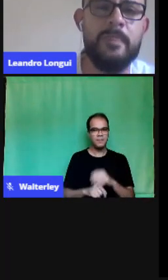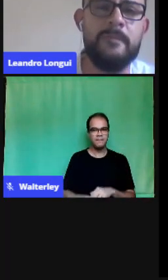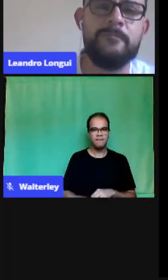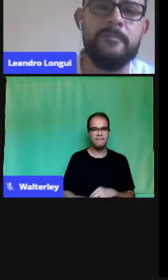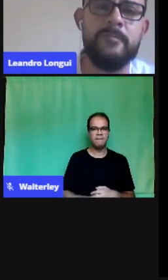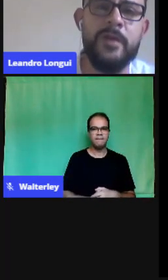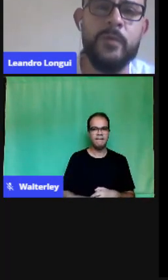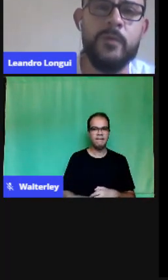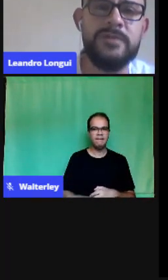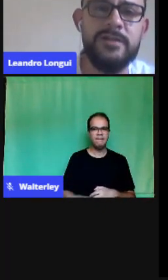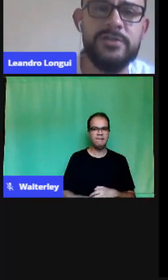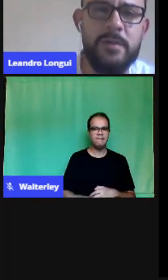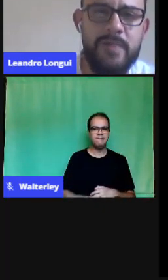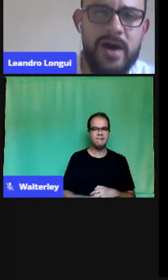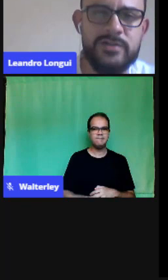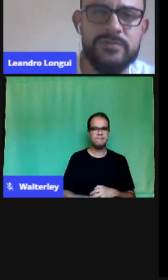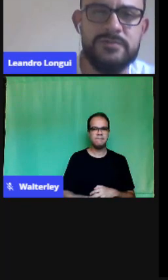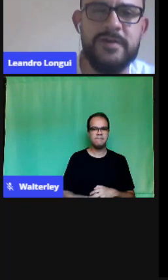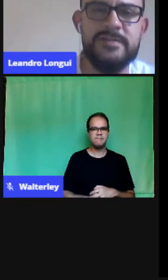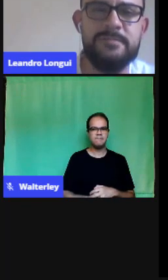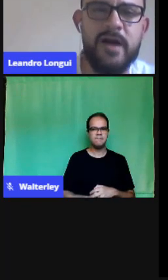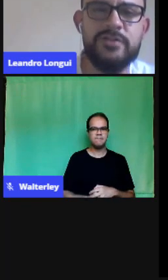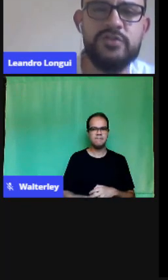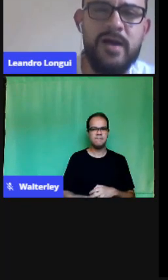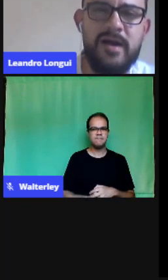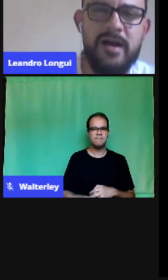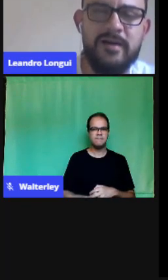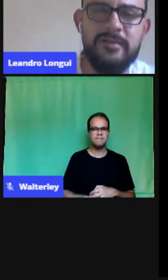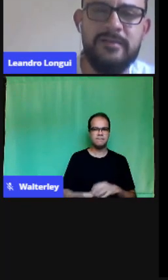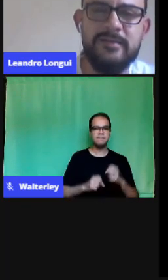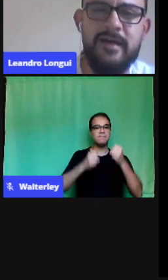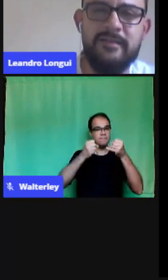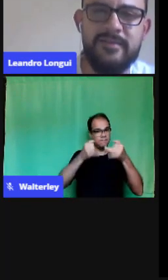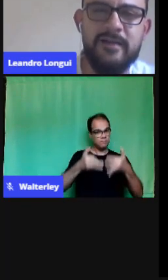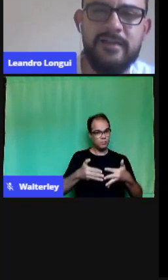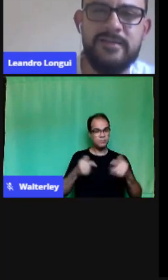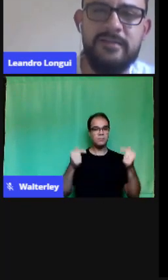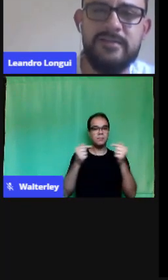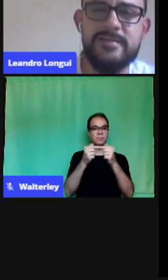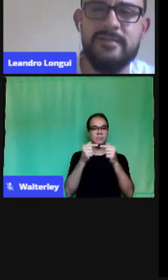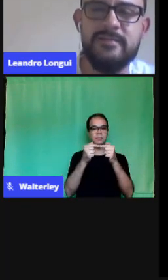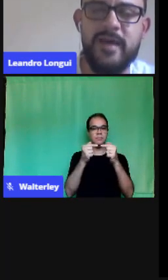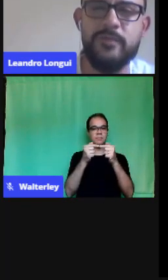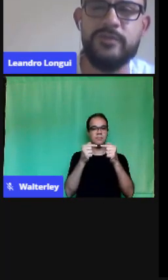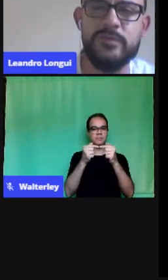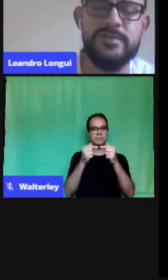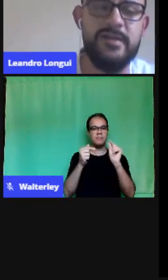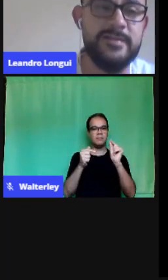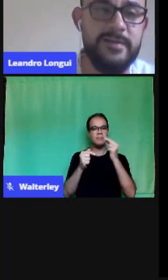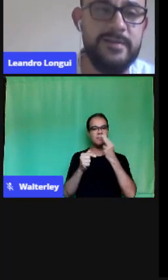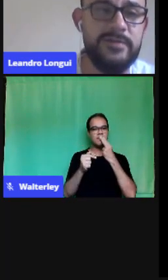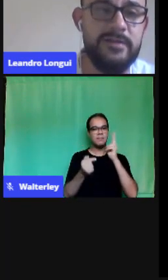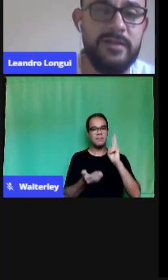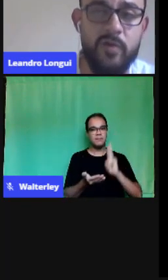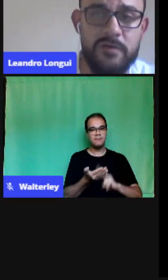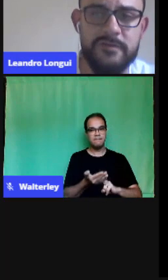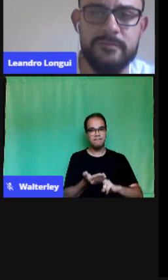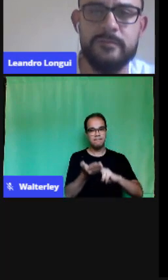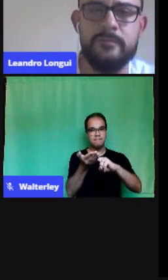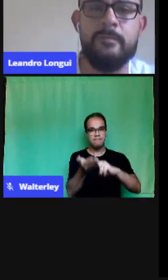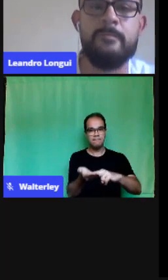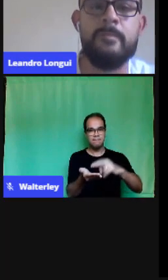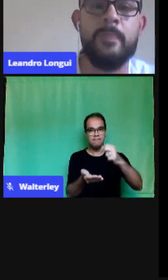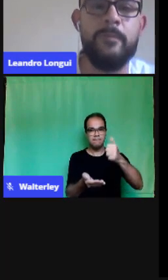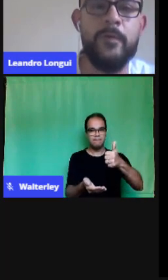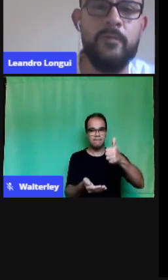vocês. O trecho abaixo faz parte de uma carta datada em 30 de setembro de